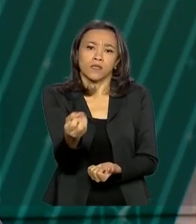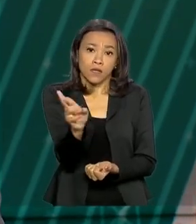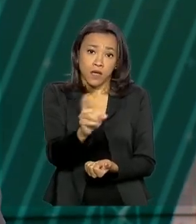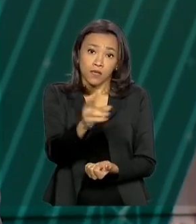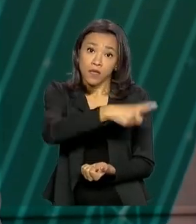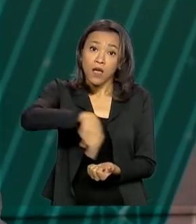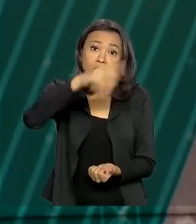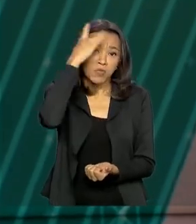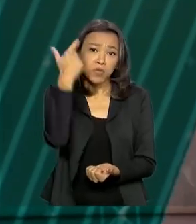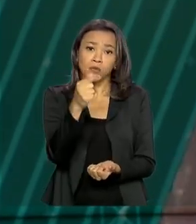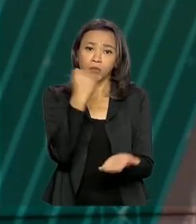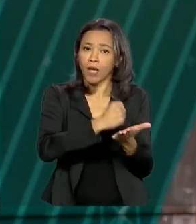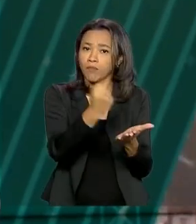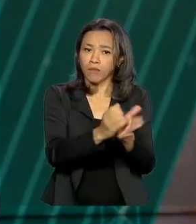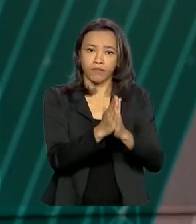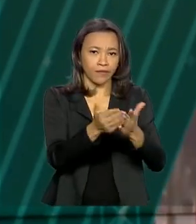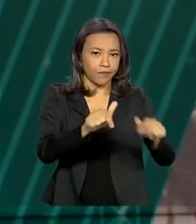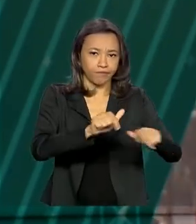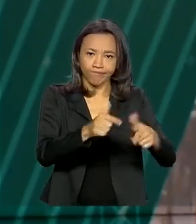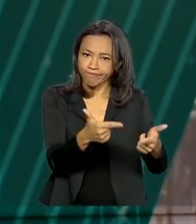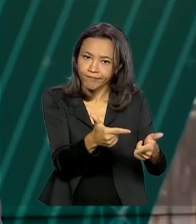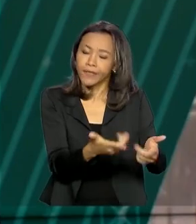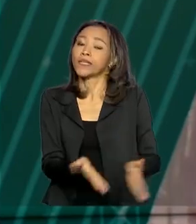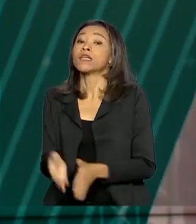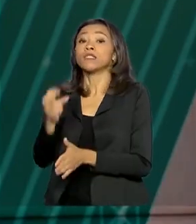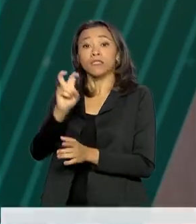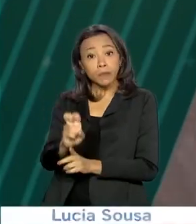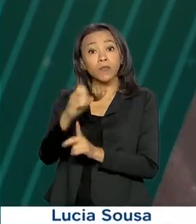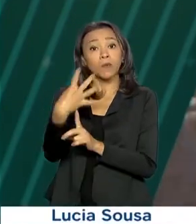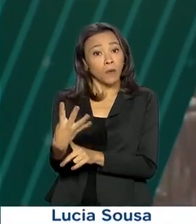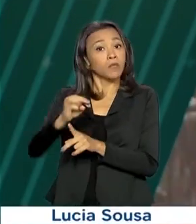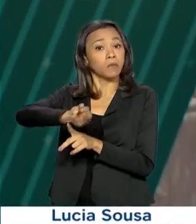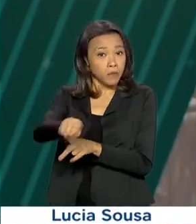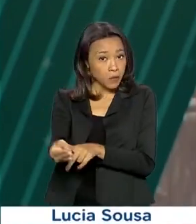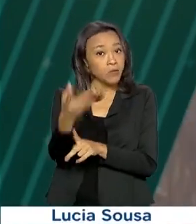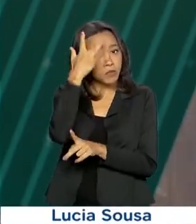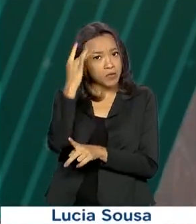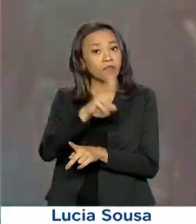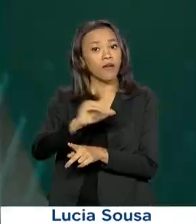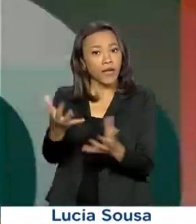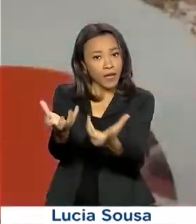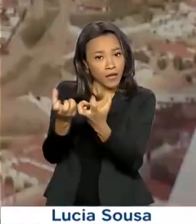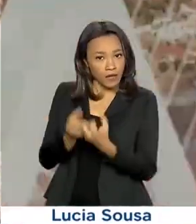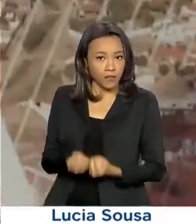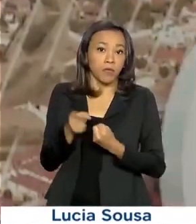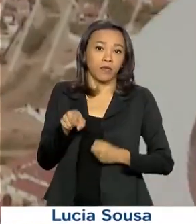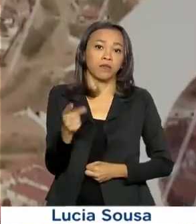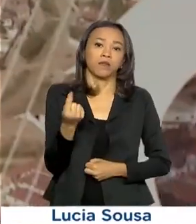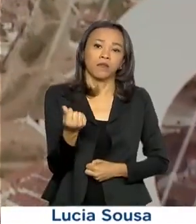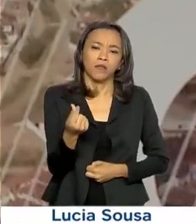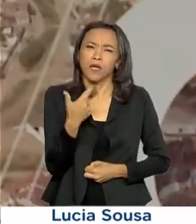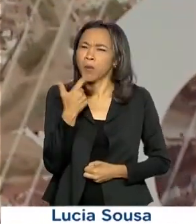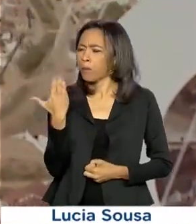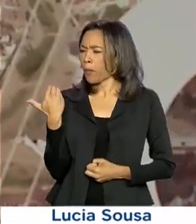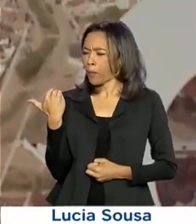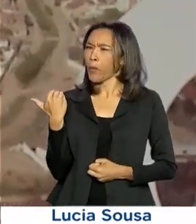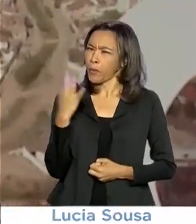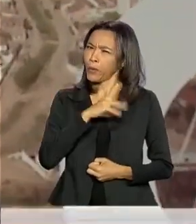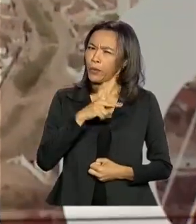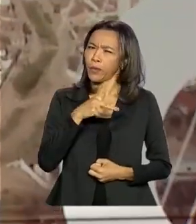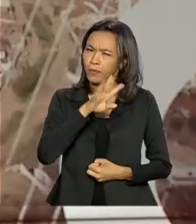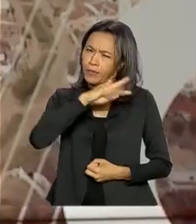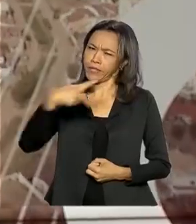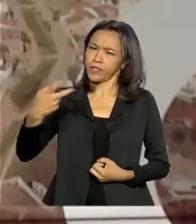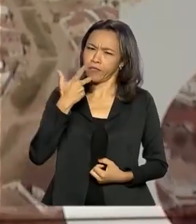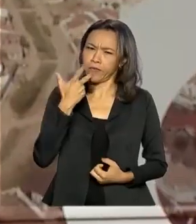informais 54 milhões de pessoas devem receber esse benefício agora há pouco o presidente falou sobre